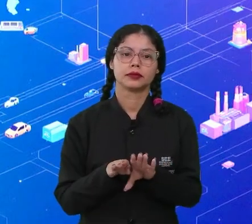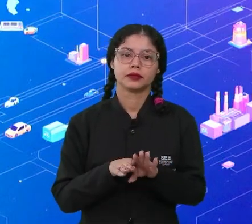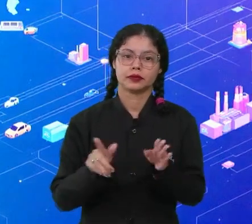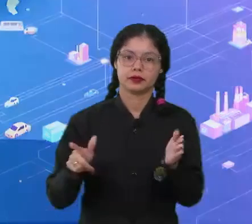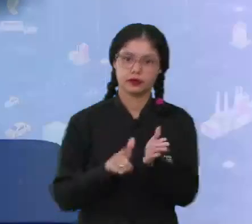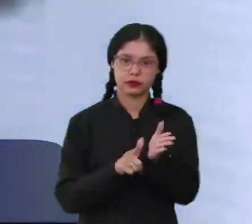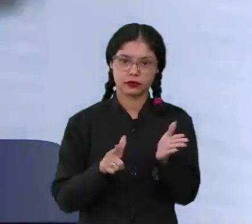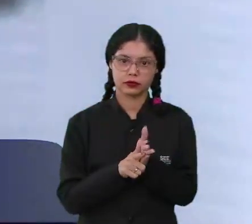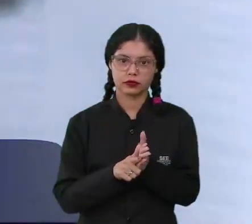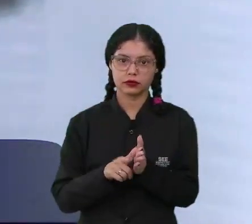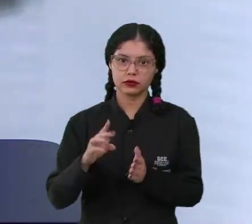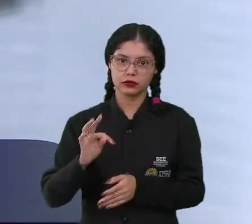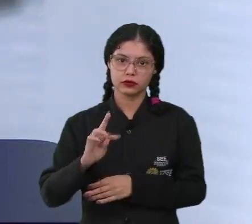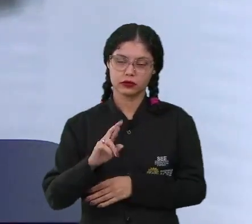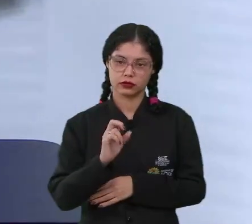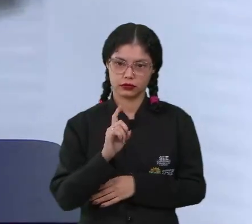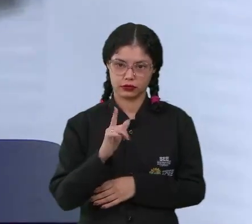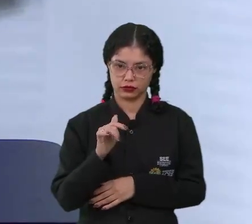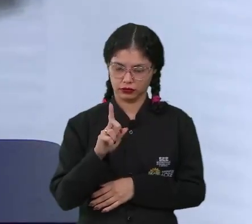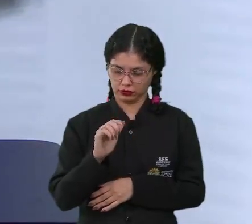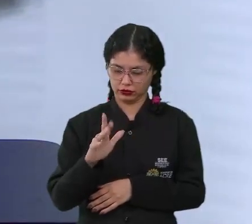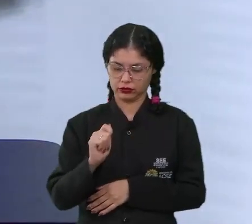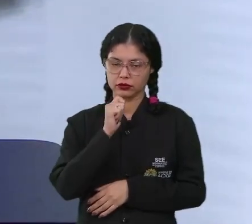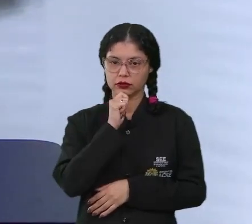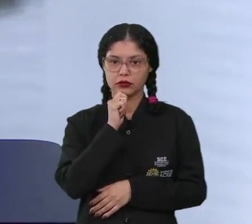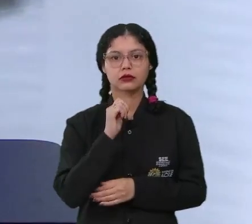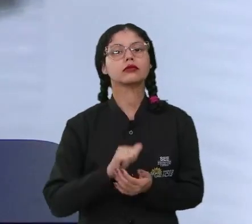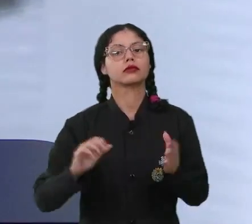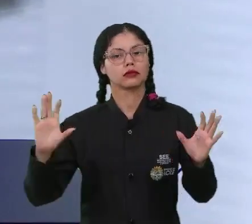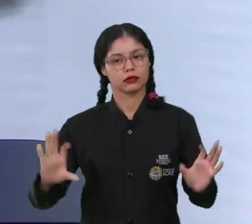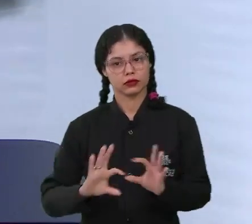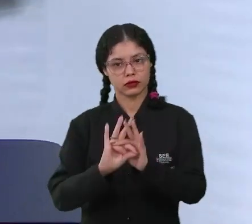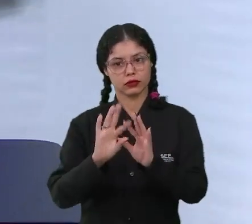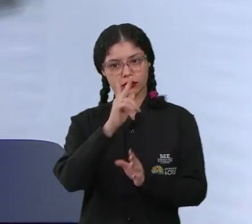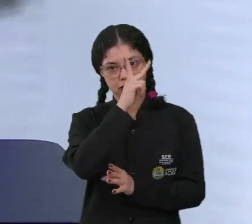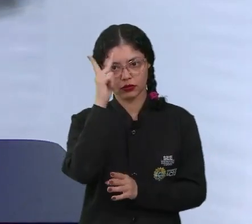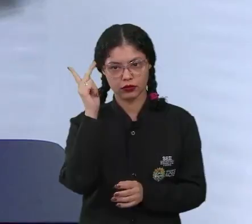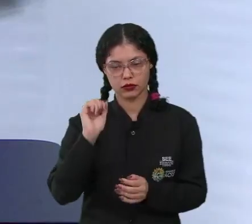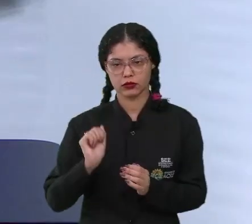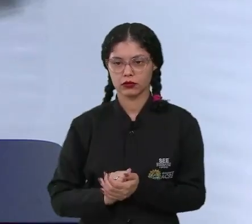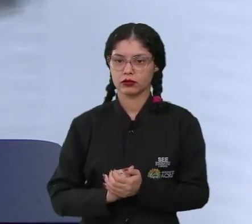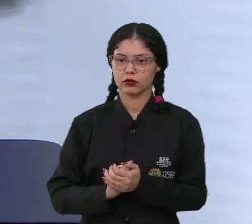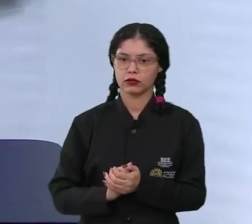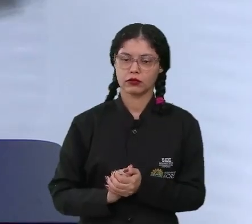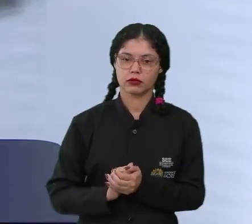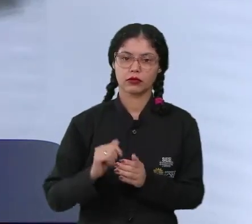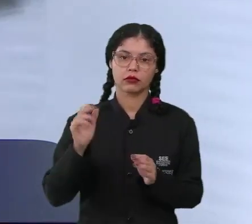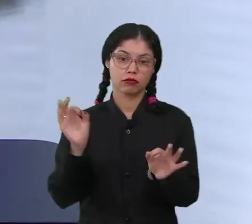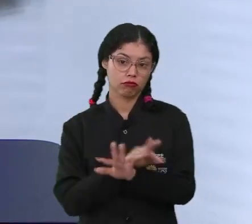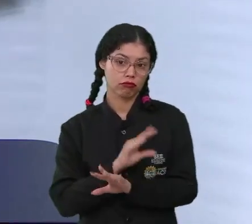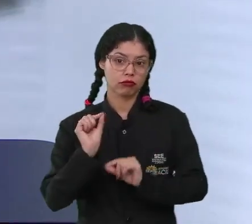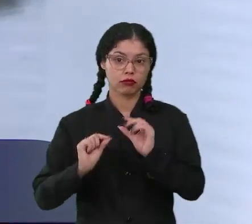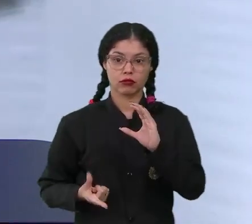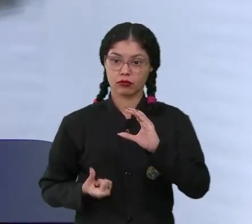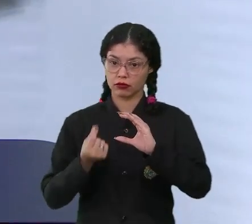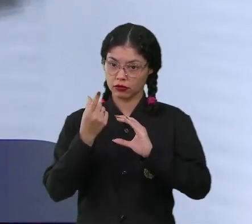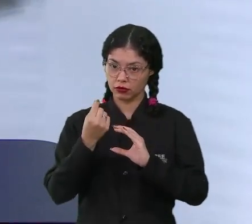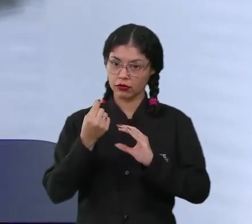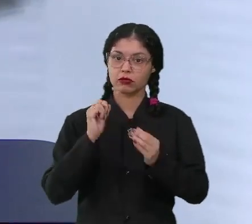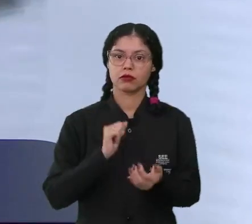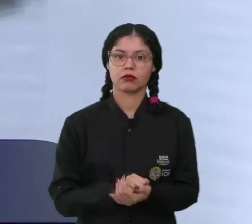das empresas transnacionais, conectando aí pessoas, fluxos e o capital, que nada mais é do que o dinheiro,